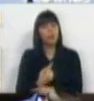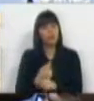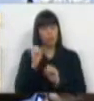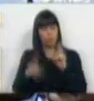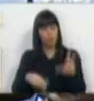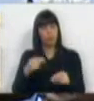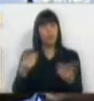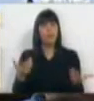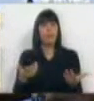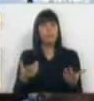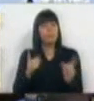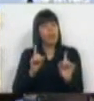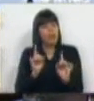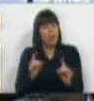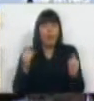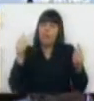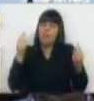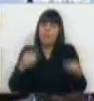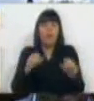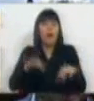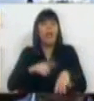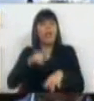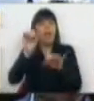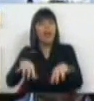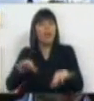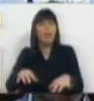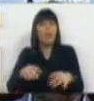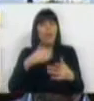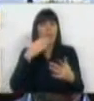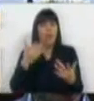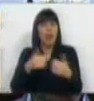para a modernização administrativa. Ou seja, é a mera total confissão que